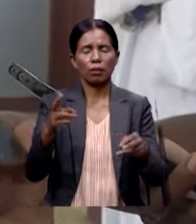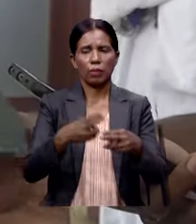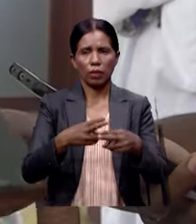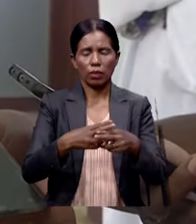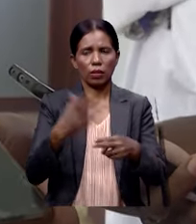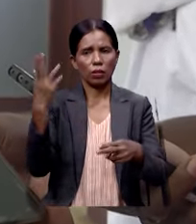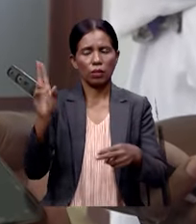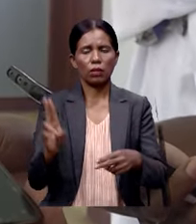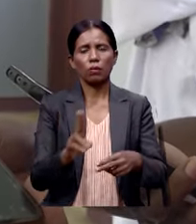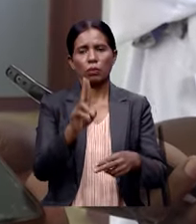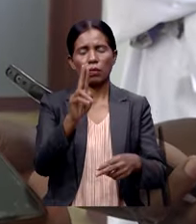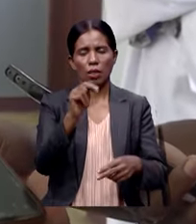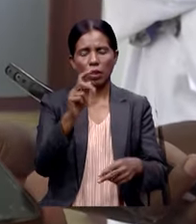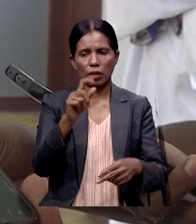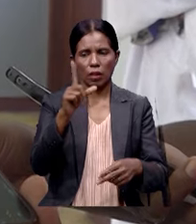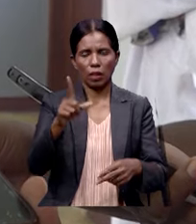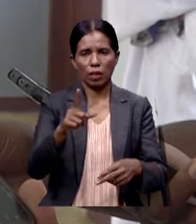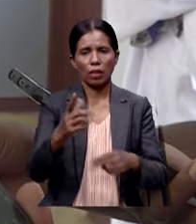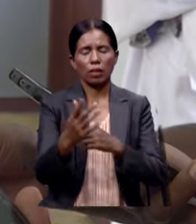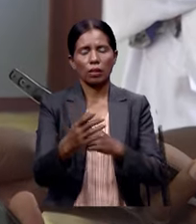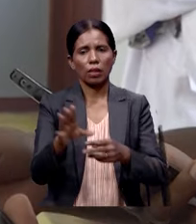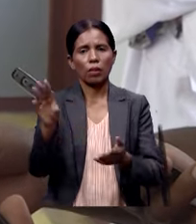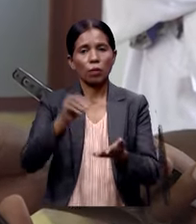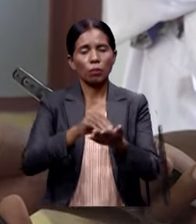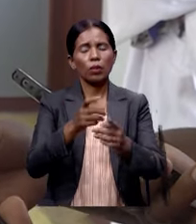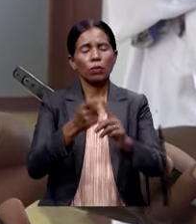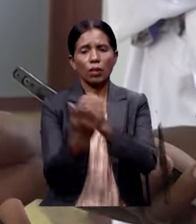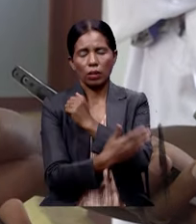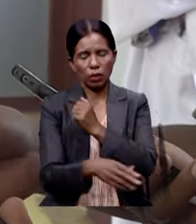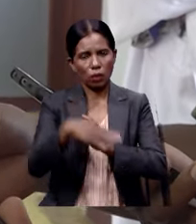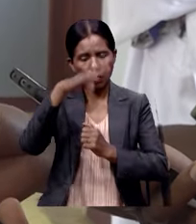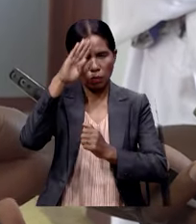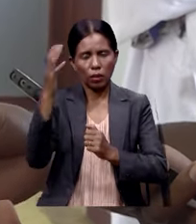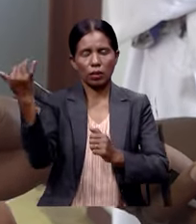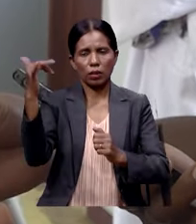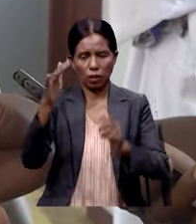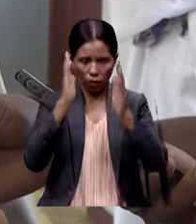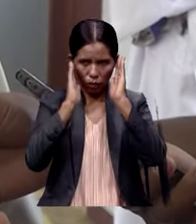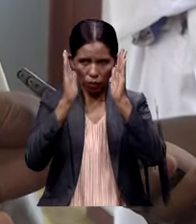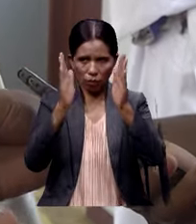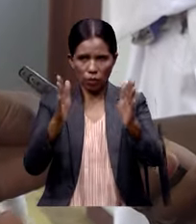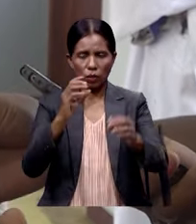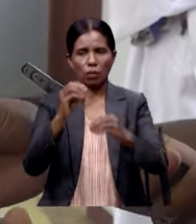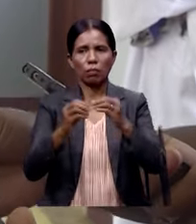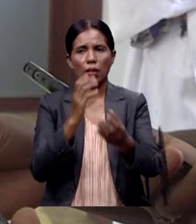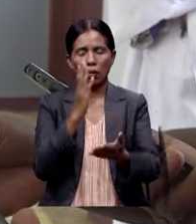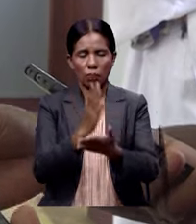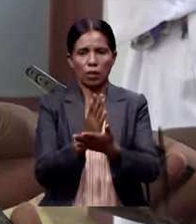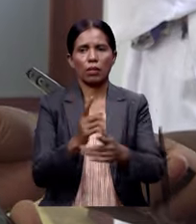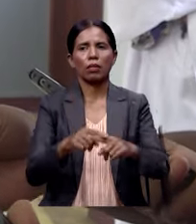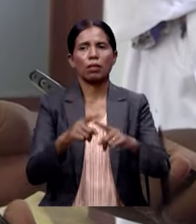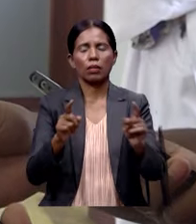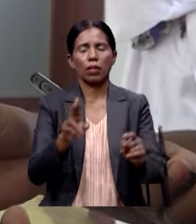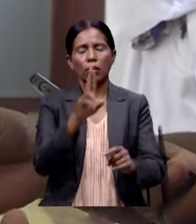universidade e UNTL ini yang Kuban ini yang sira mais aposta ba iha preventiva mai be ba